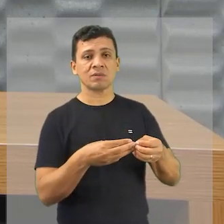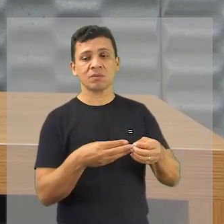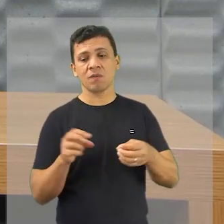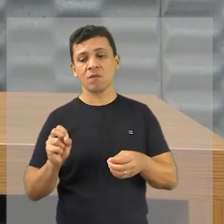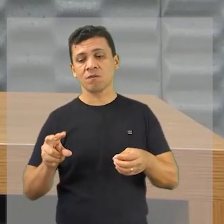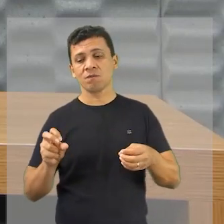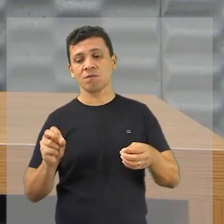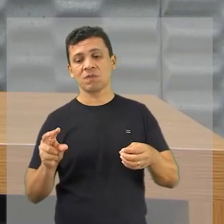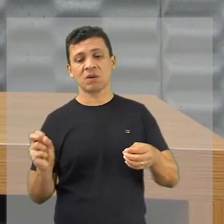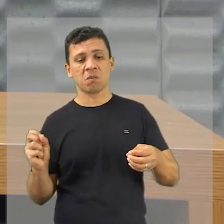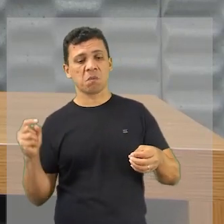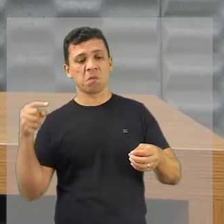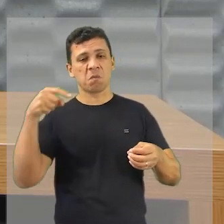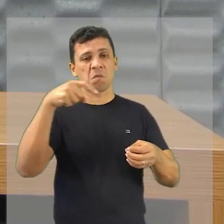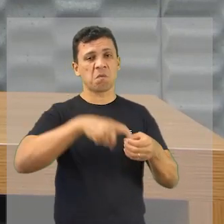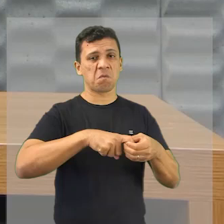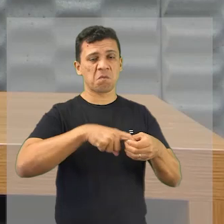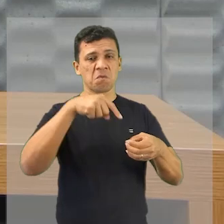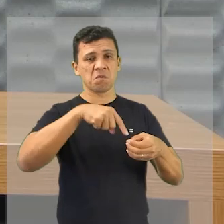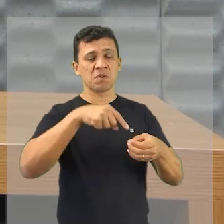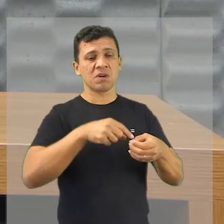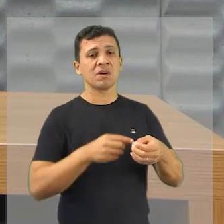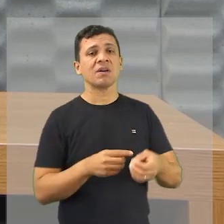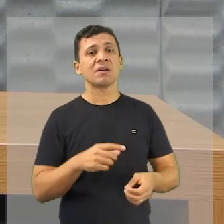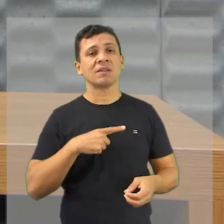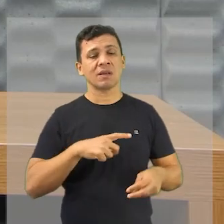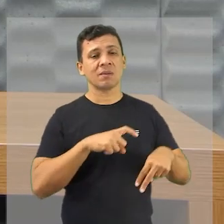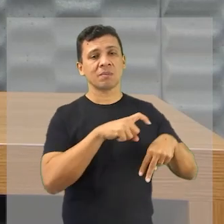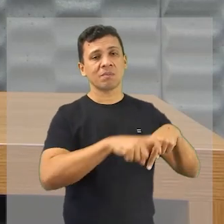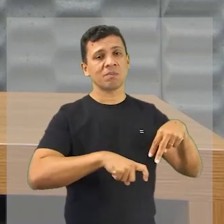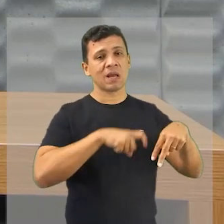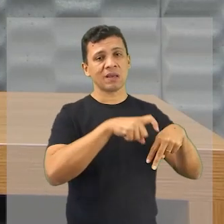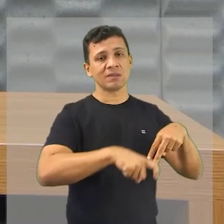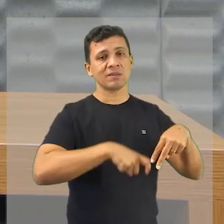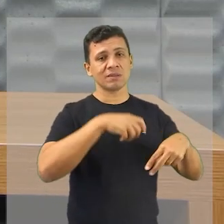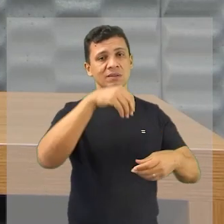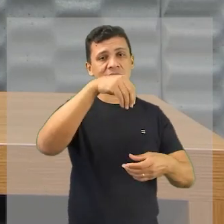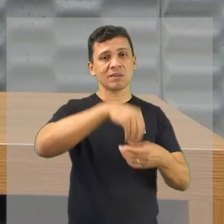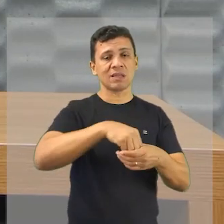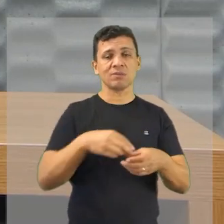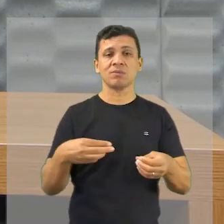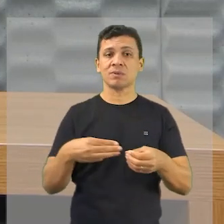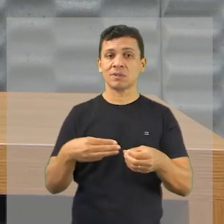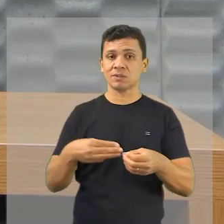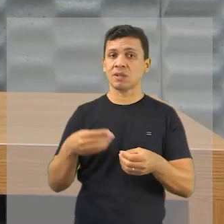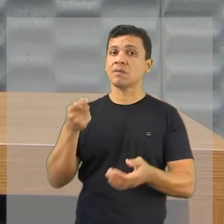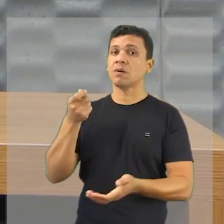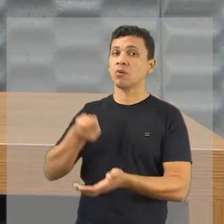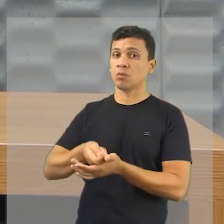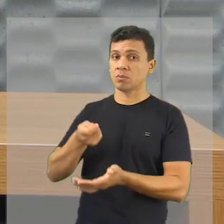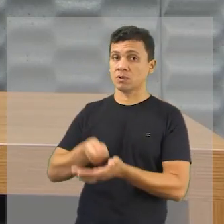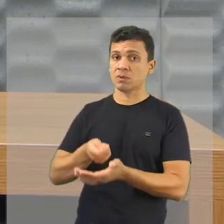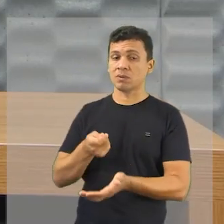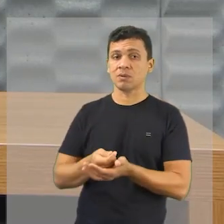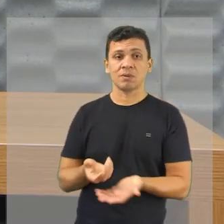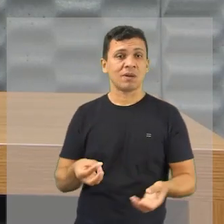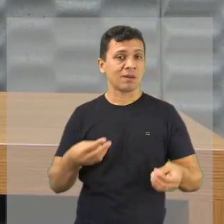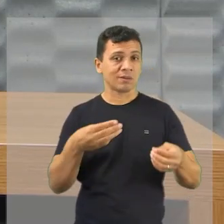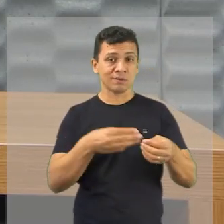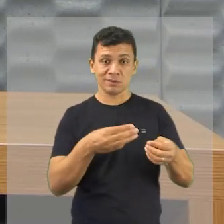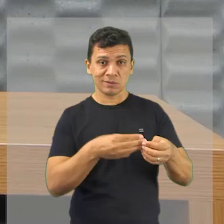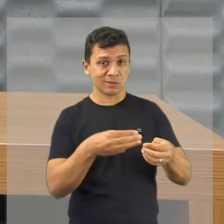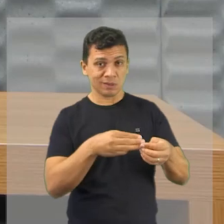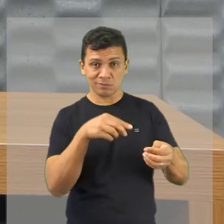hospedeira, parasitar uma célula. Eles são parasitas intracelulares obrigatórios, porque sem essas células eles